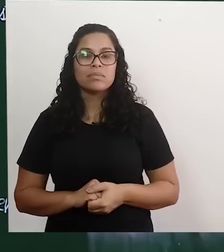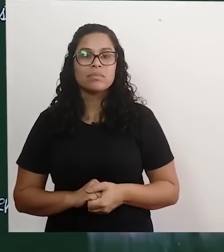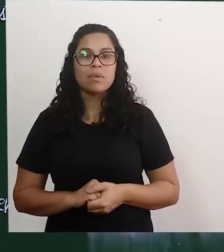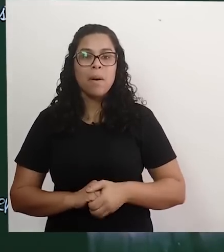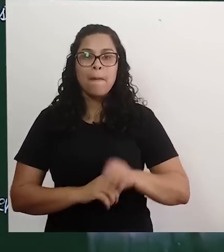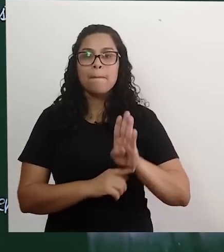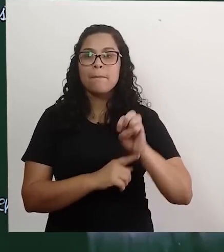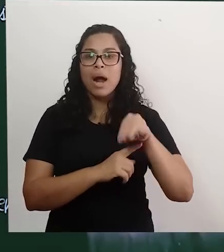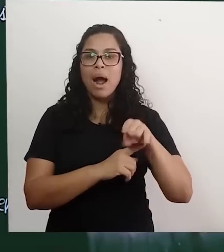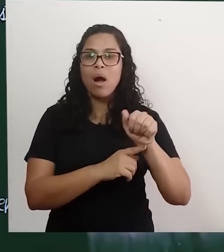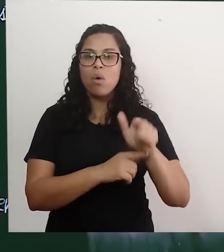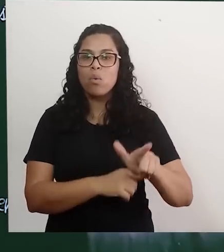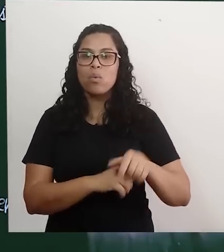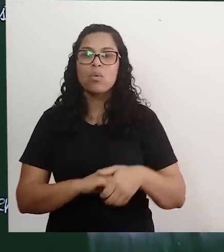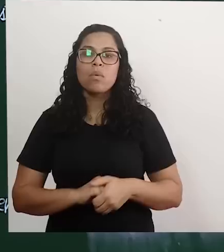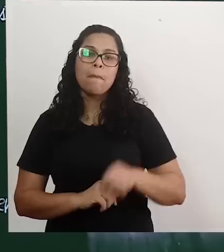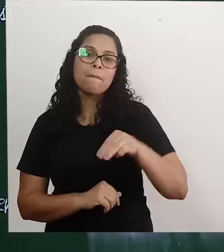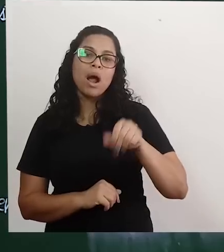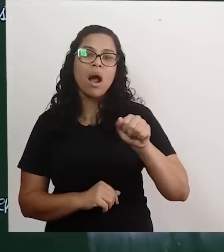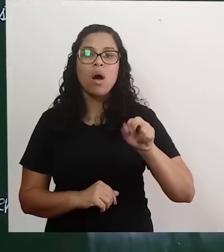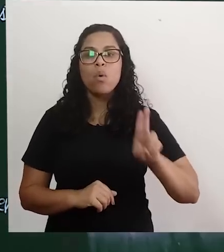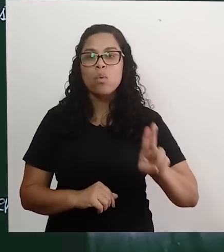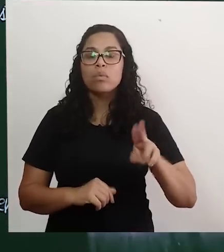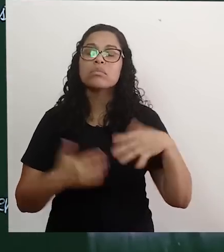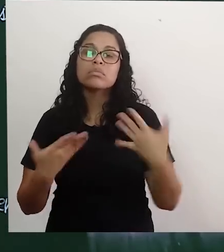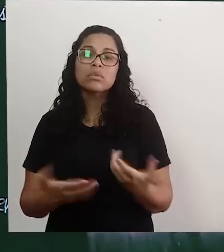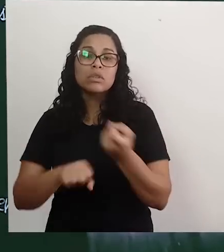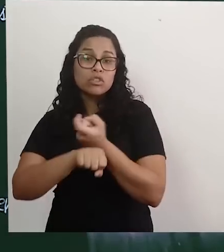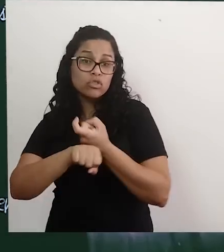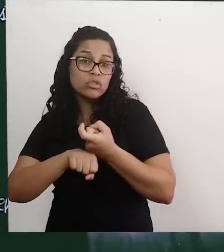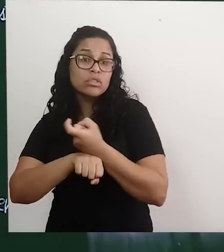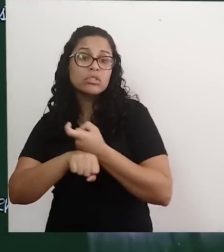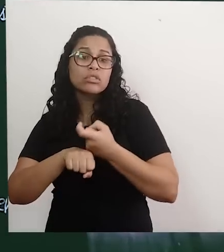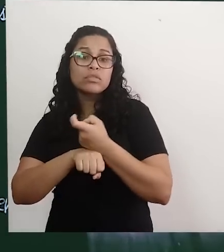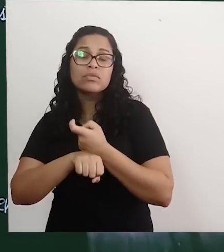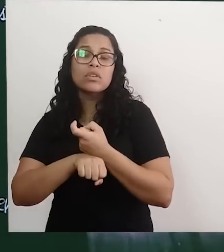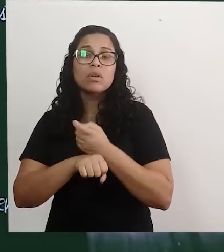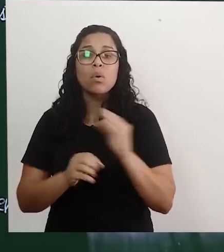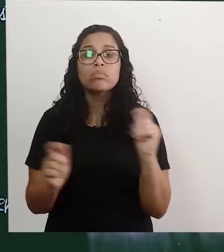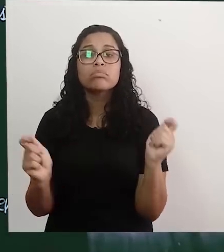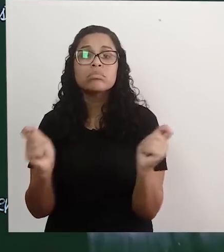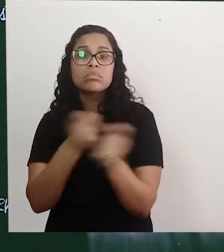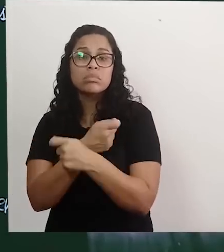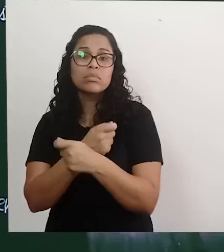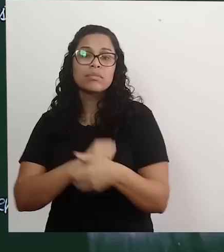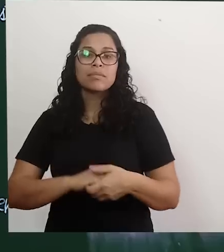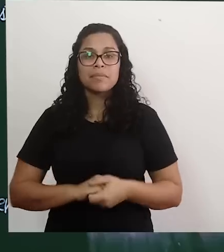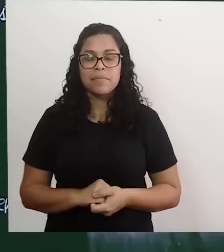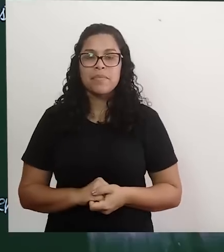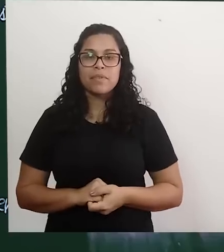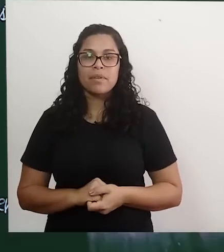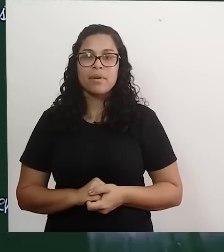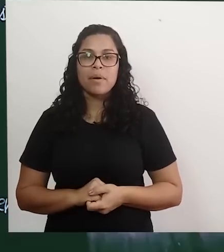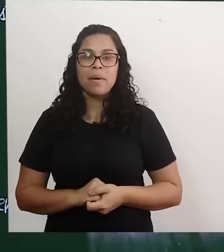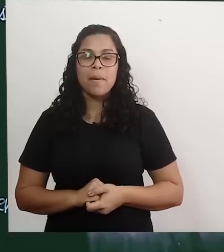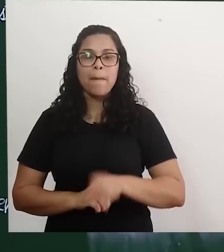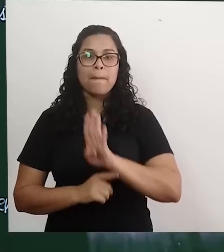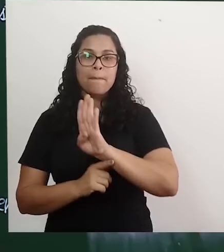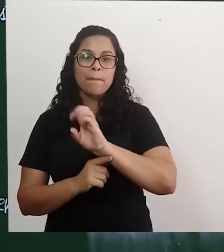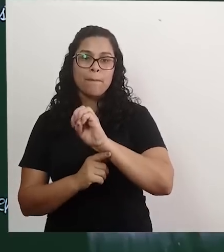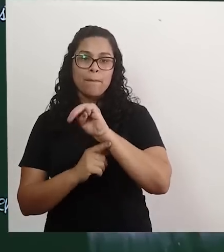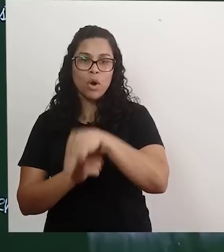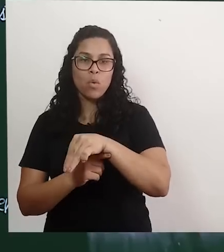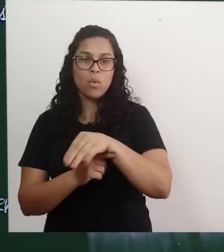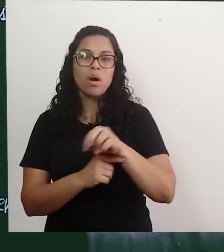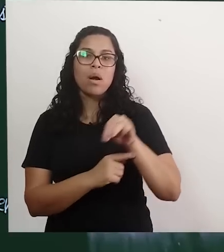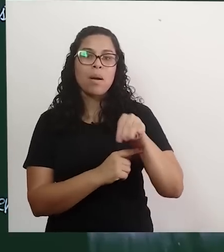bom comportamento. Nesse caso, são adjetivos, então não esquece que o contrário de mal com U, que é um adjetivo, é o